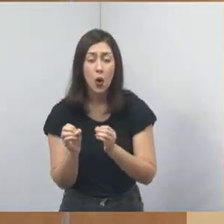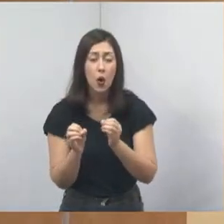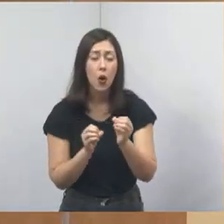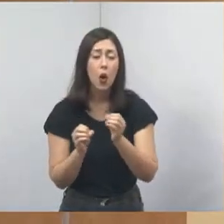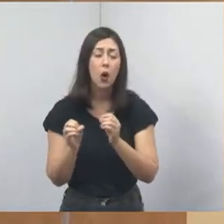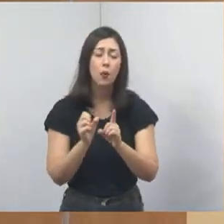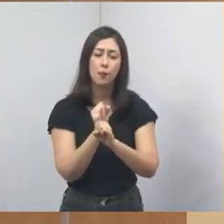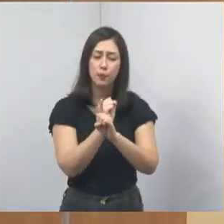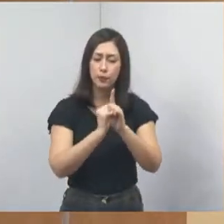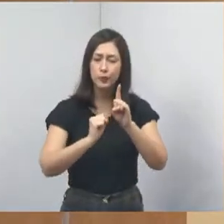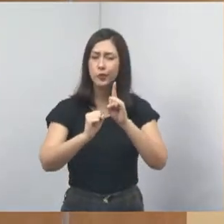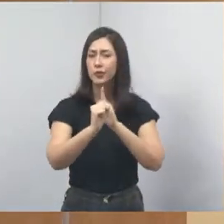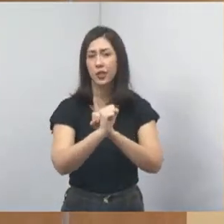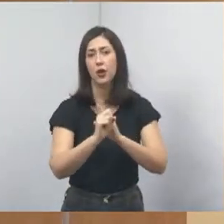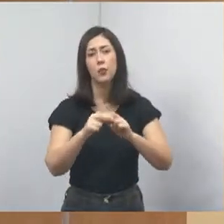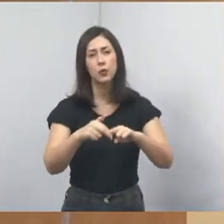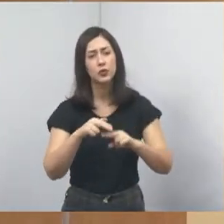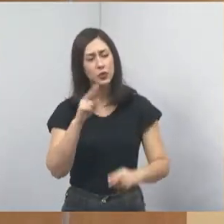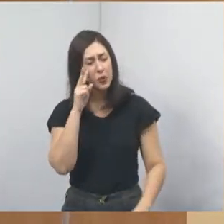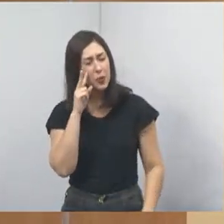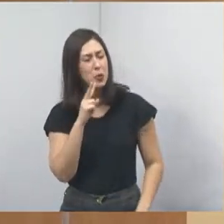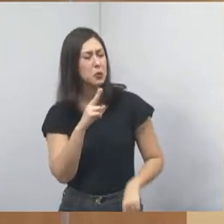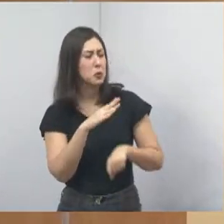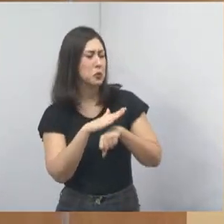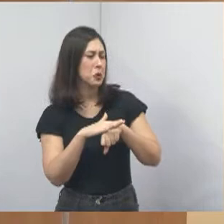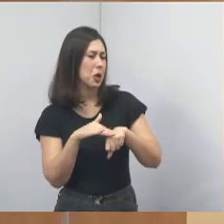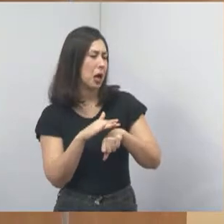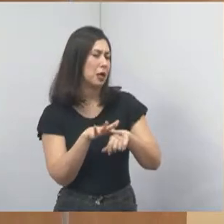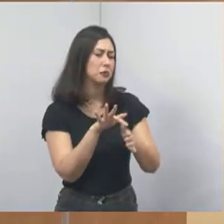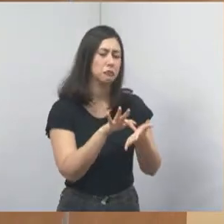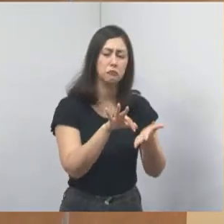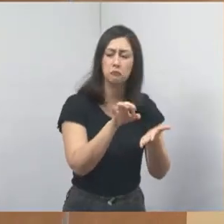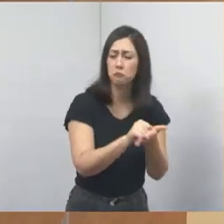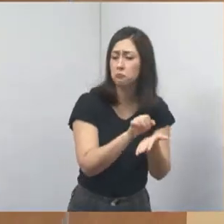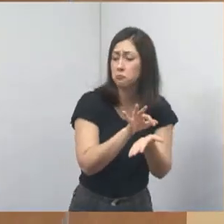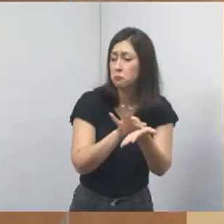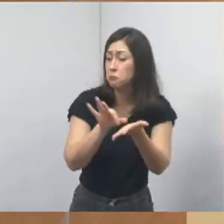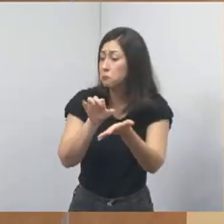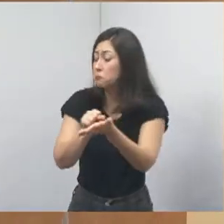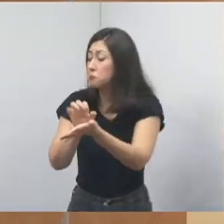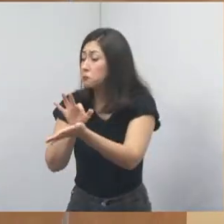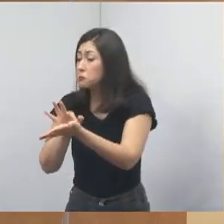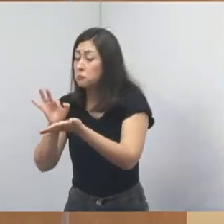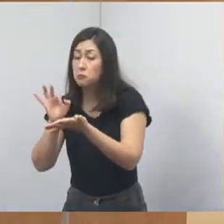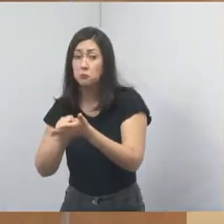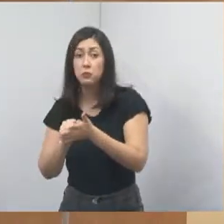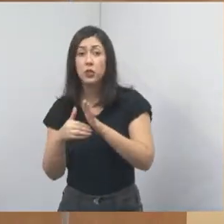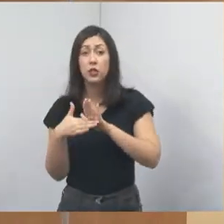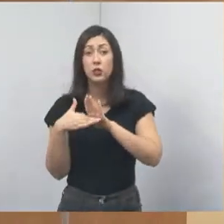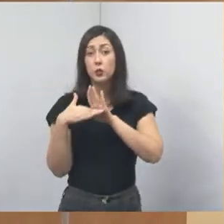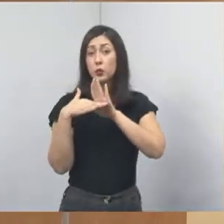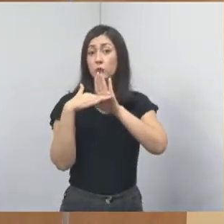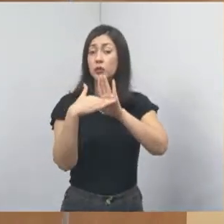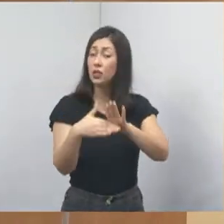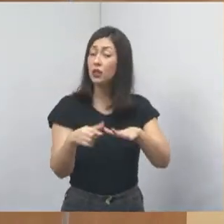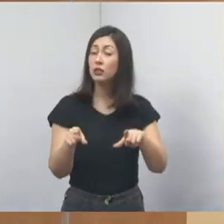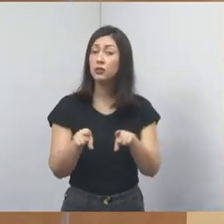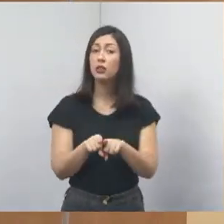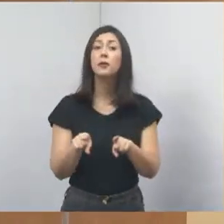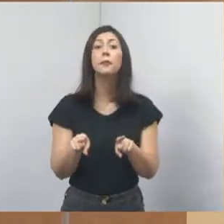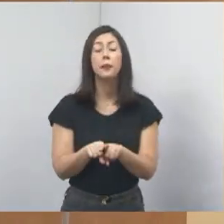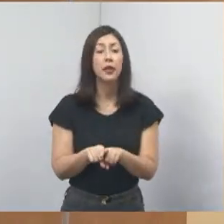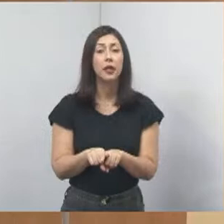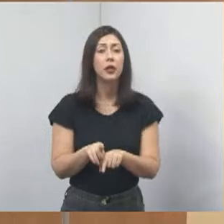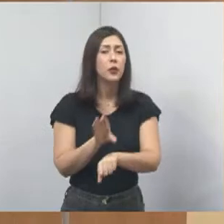olhar com carinho e fazer o cadastramento das pessoas e das famílias vulneráveis, e promover através das obras sociais